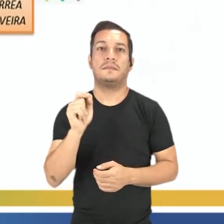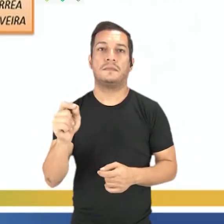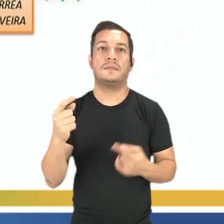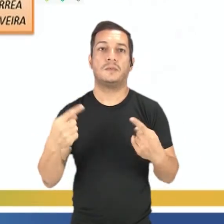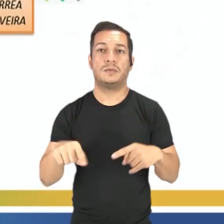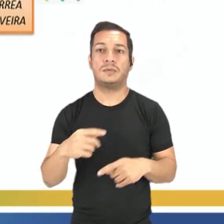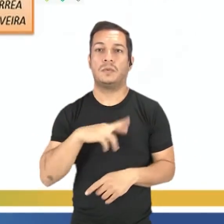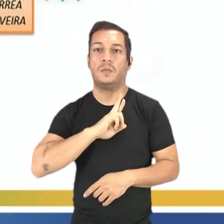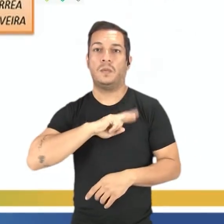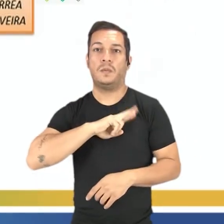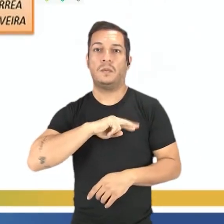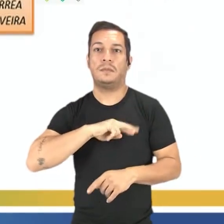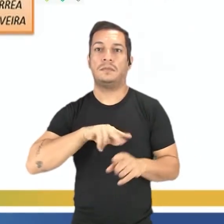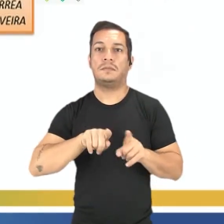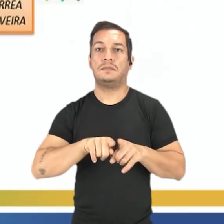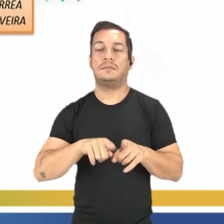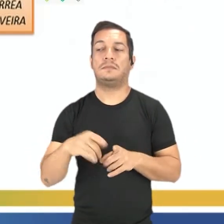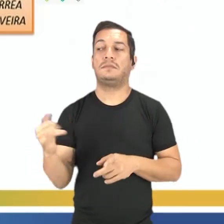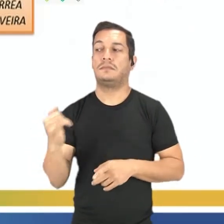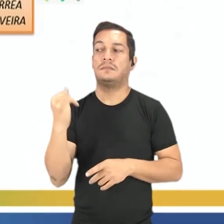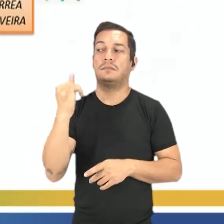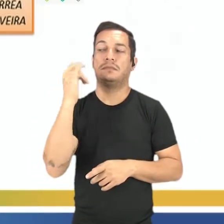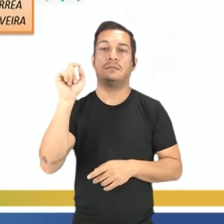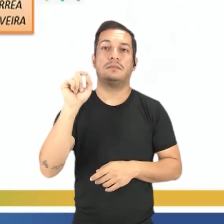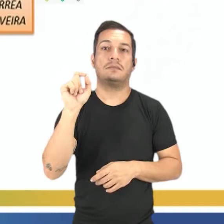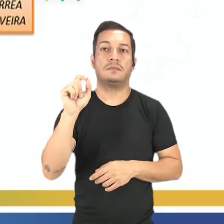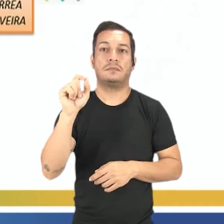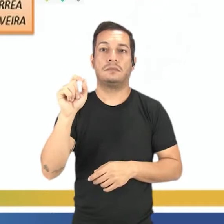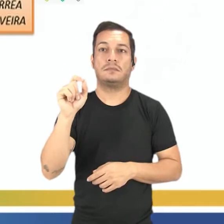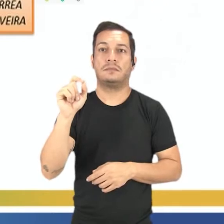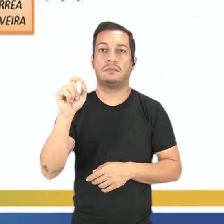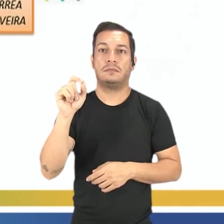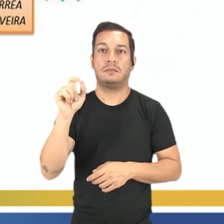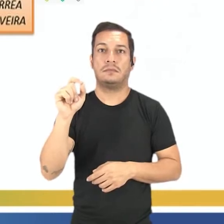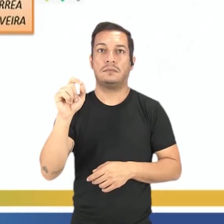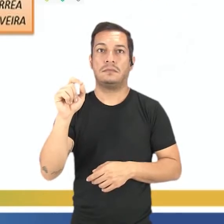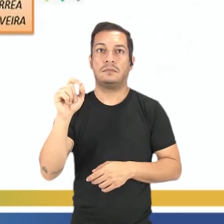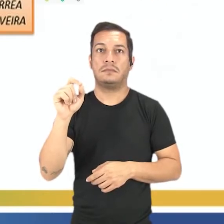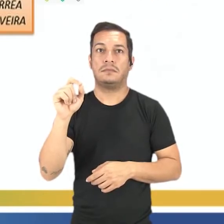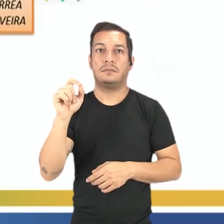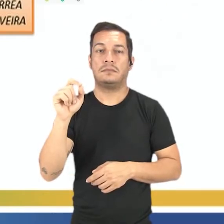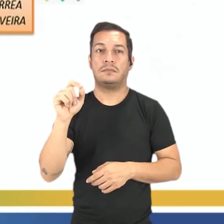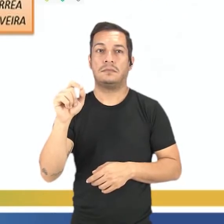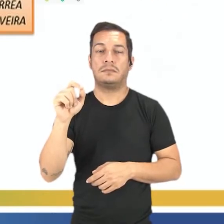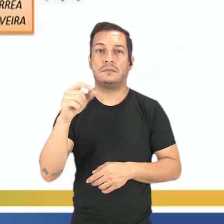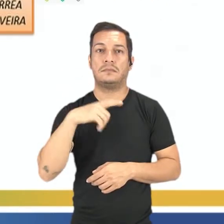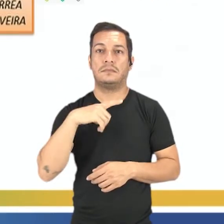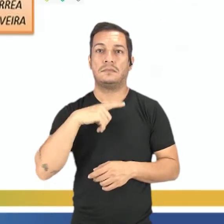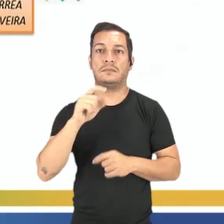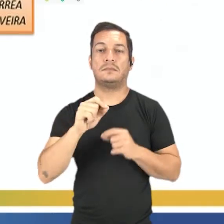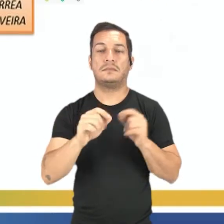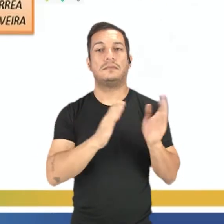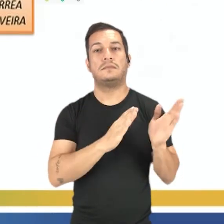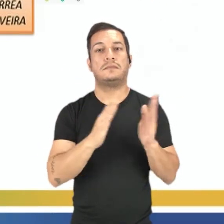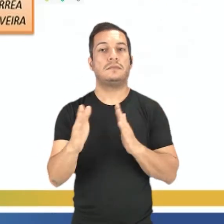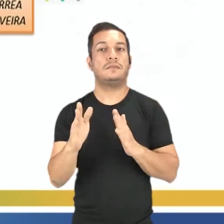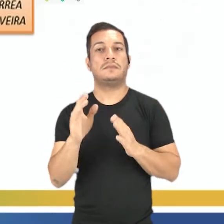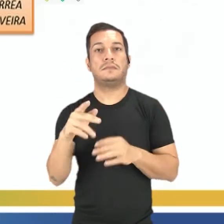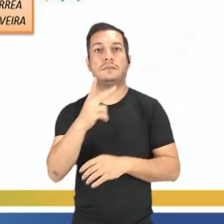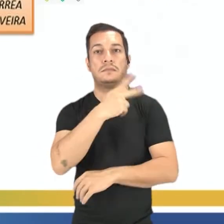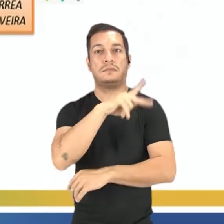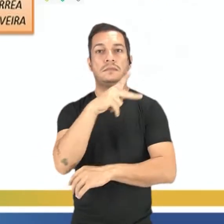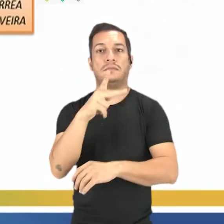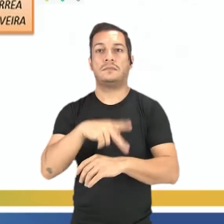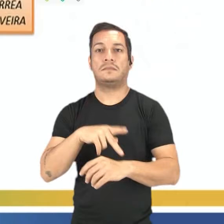ao romantismo é muito importante que você tenha no seu repertório construído que o parnasianismo ele